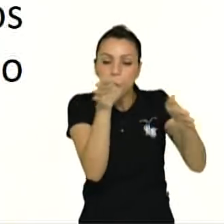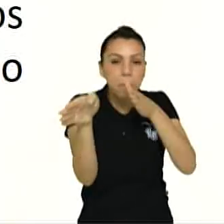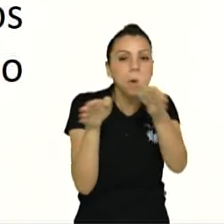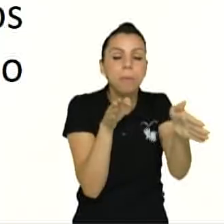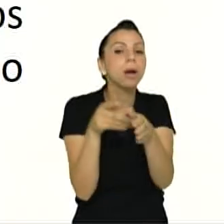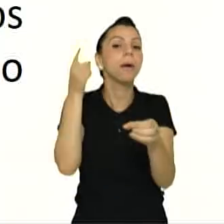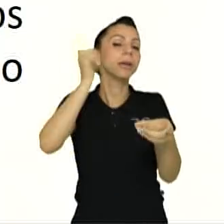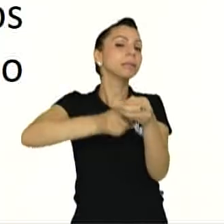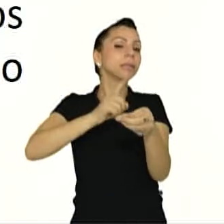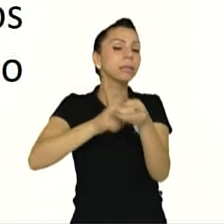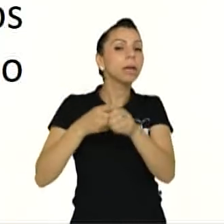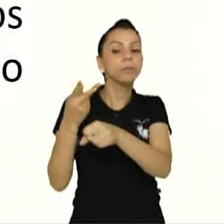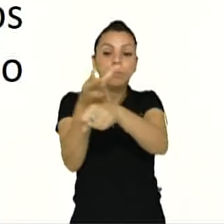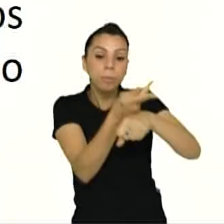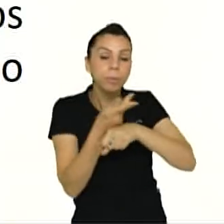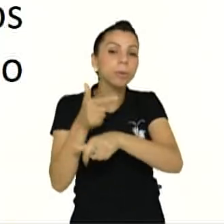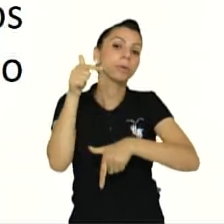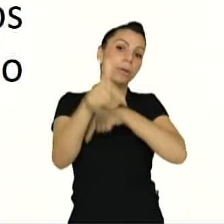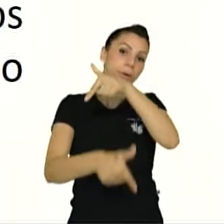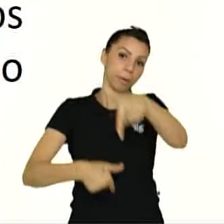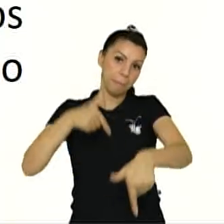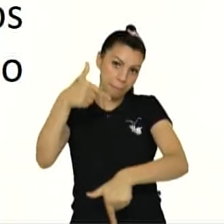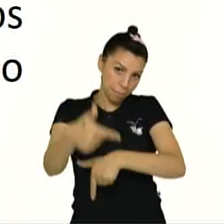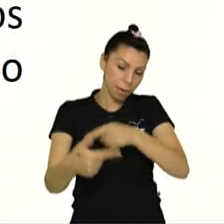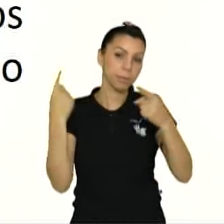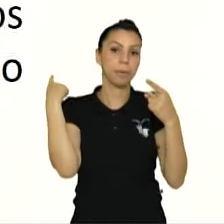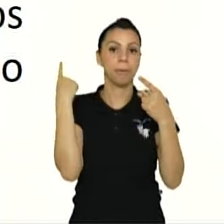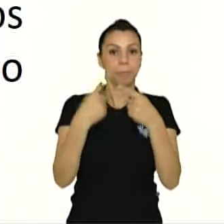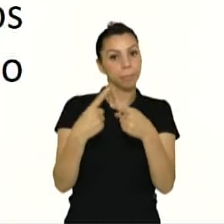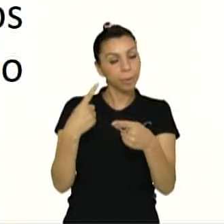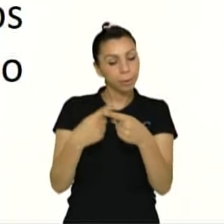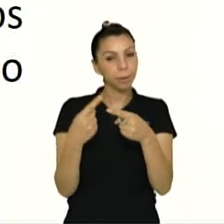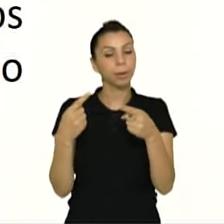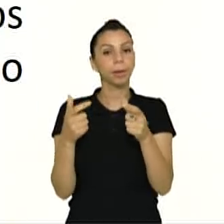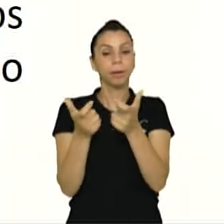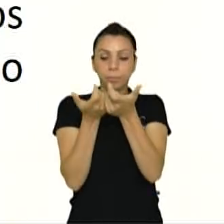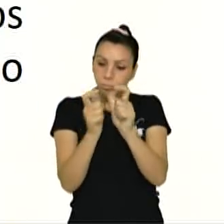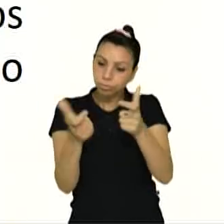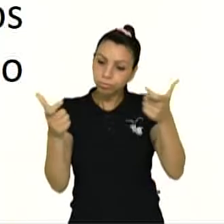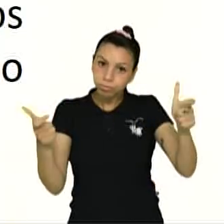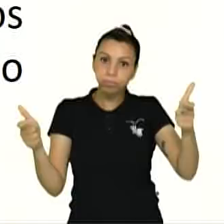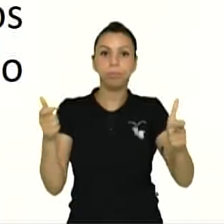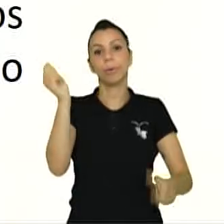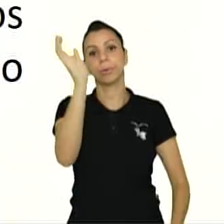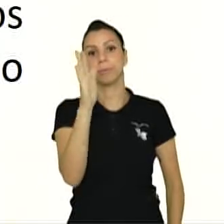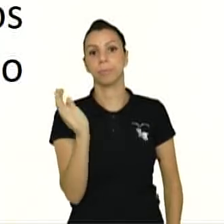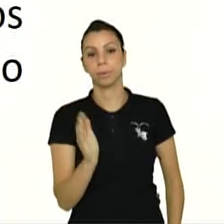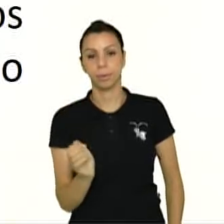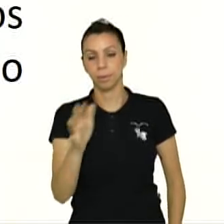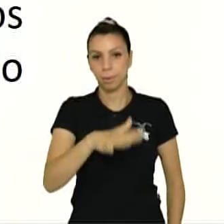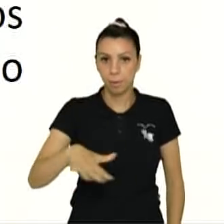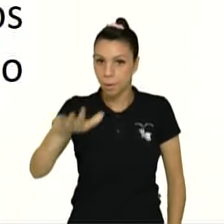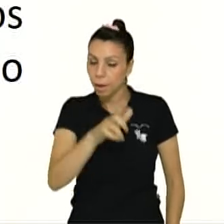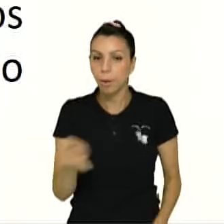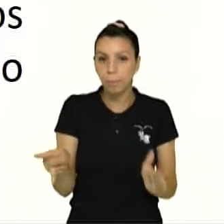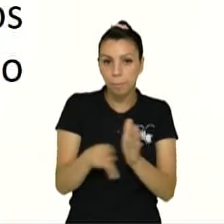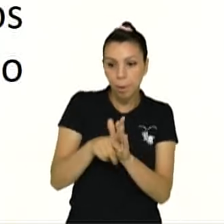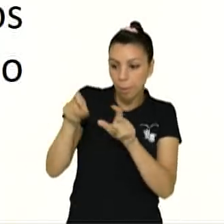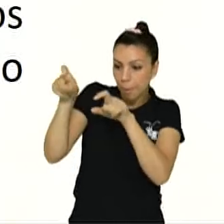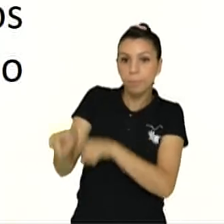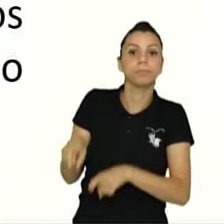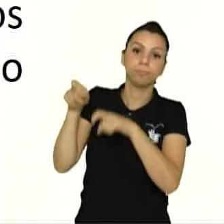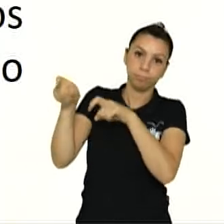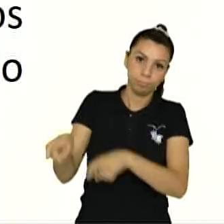emprego. Por quê? Nessa época, boa parte ou a maior parte do território brasileiro era rural, era